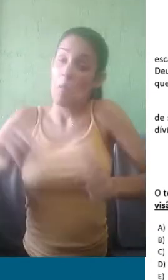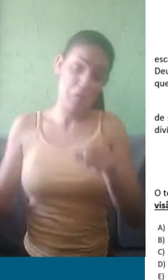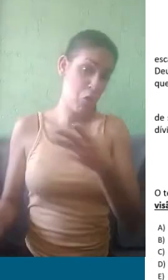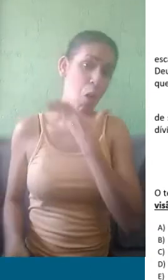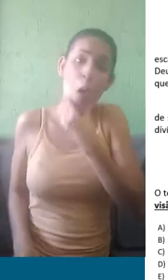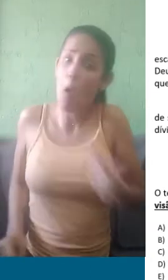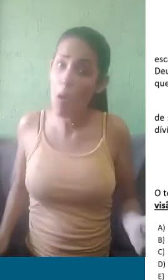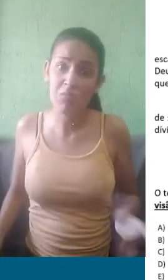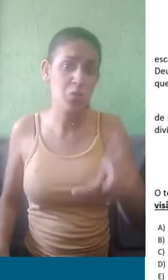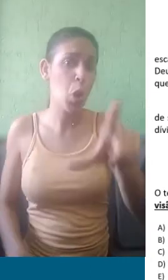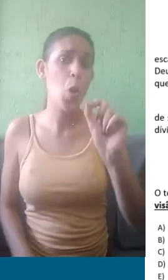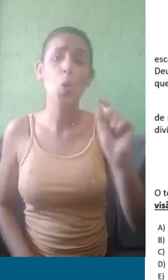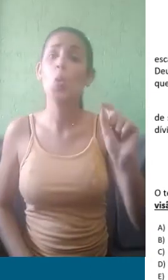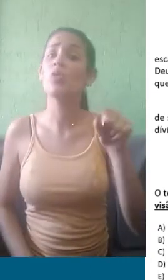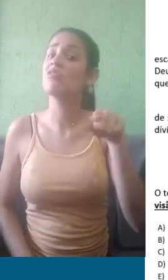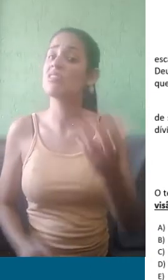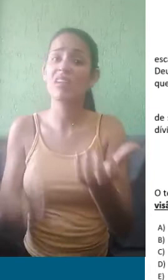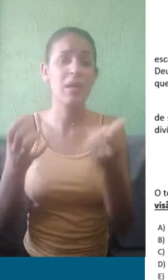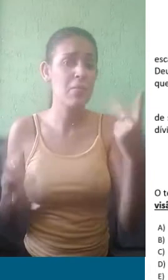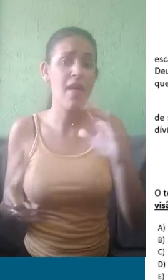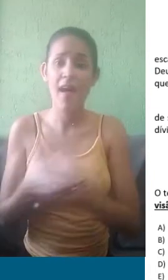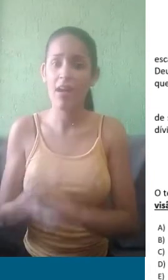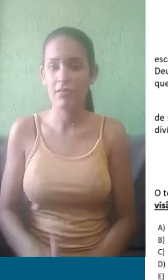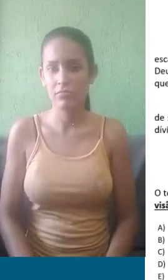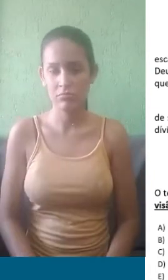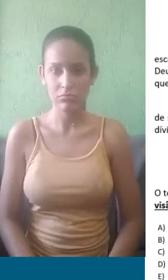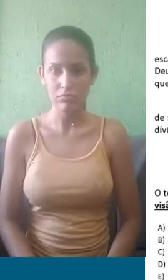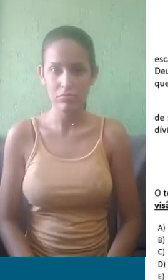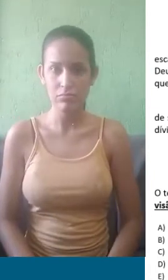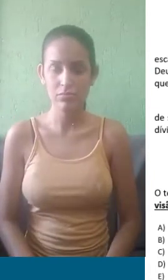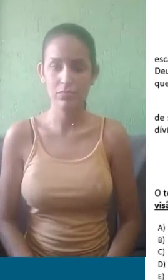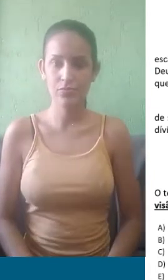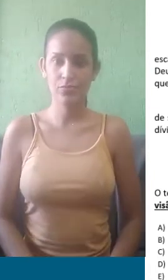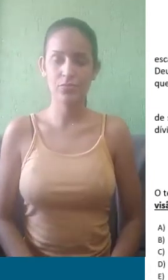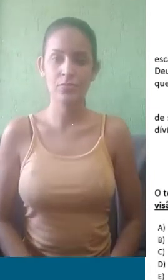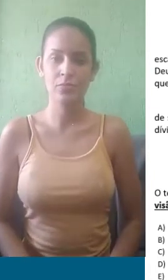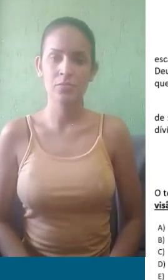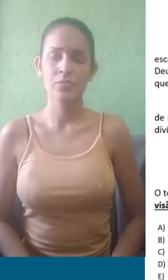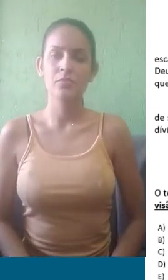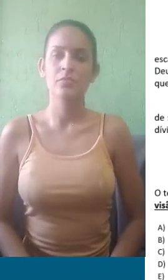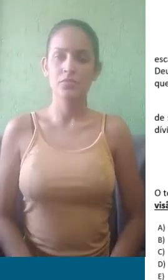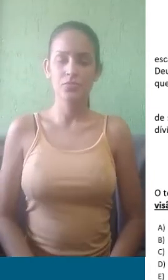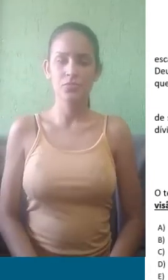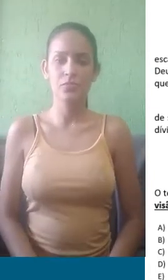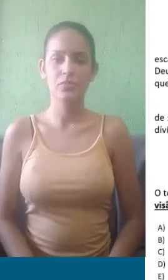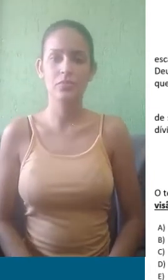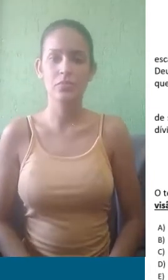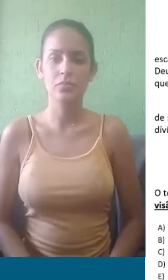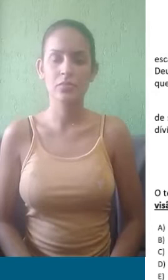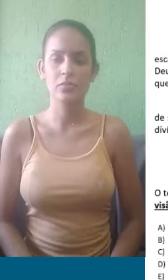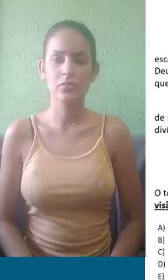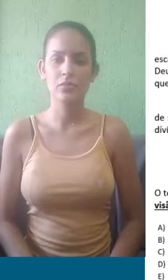um homem. Faz o que bem te parecer. Essas palavras, proferidas com uma franqueza por tantos motivos autorizada,